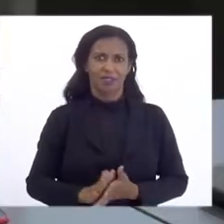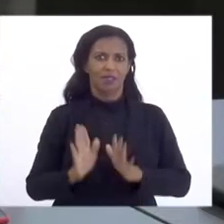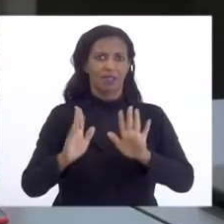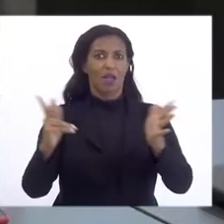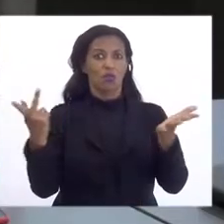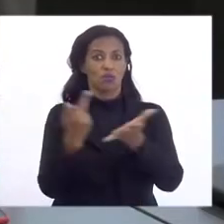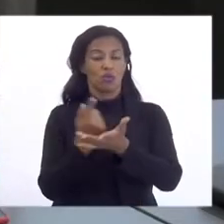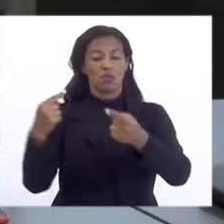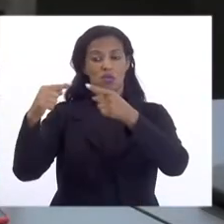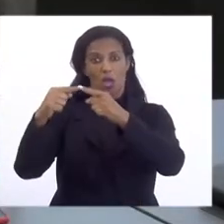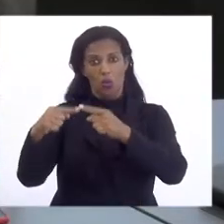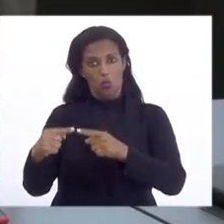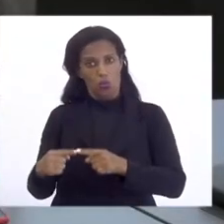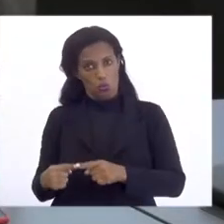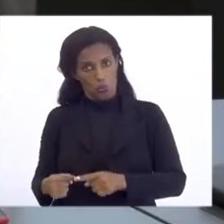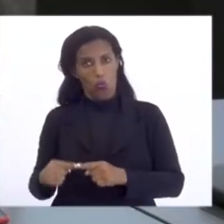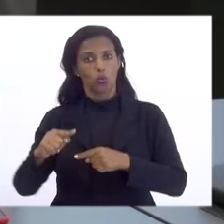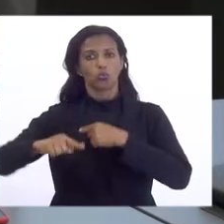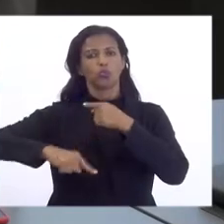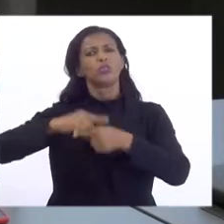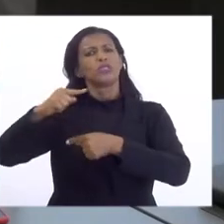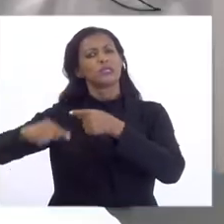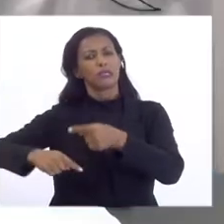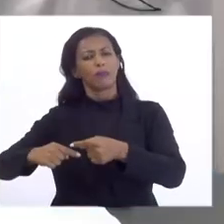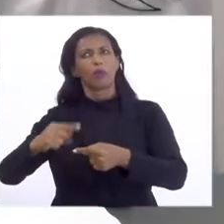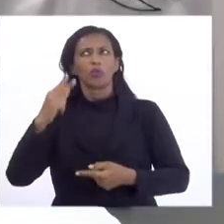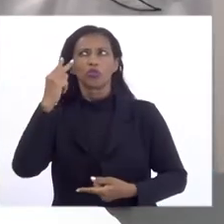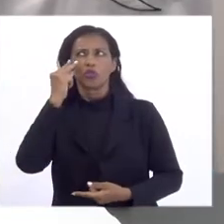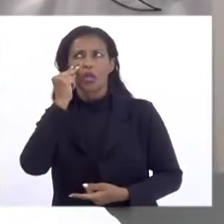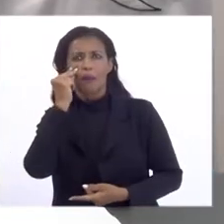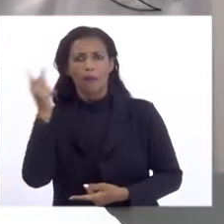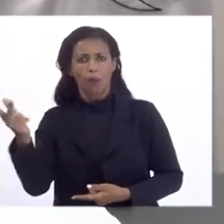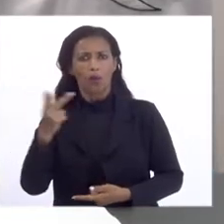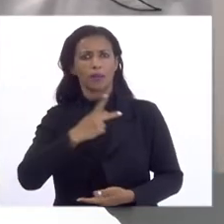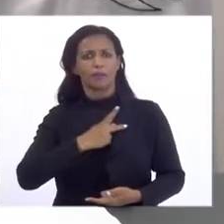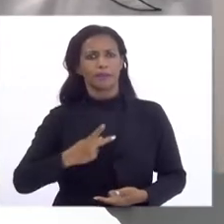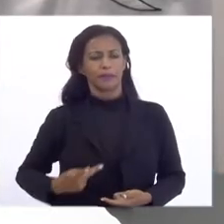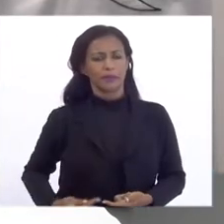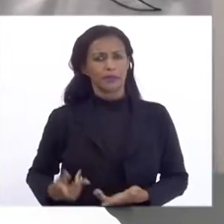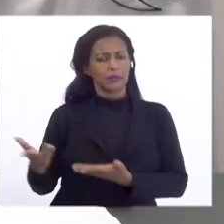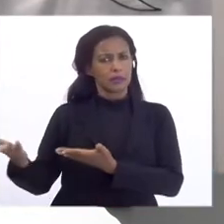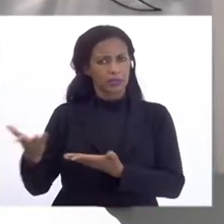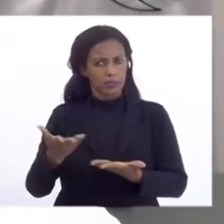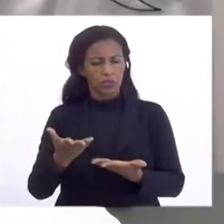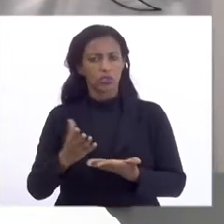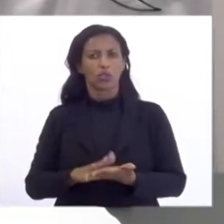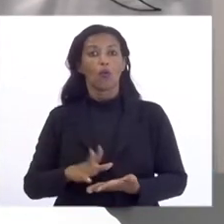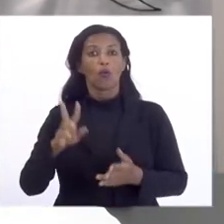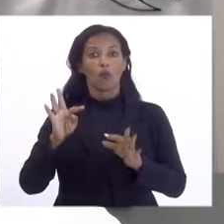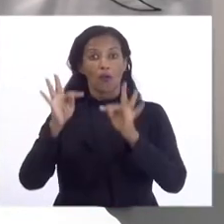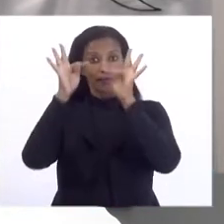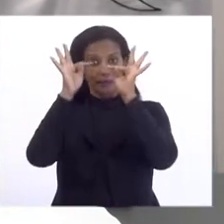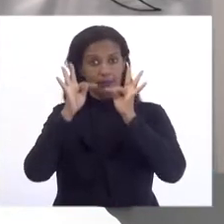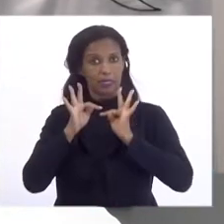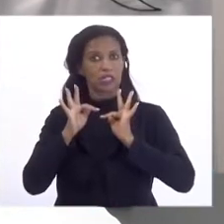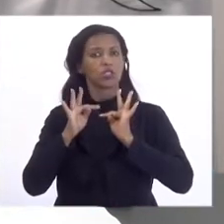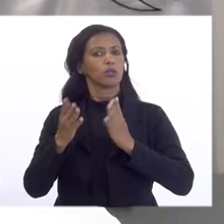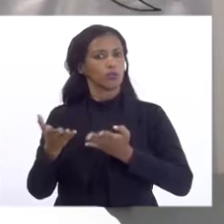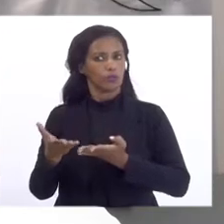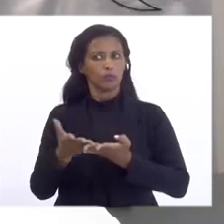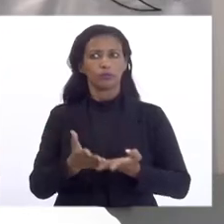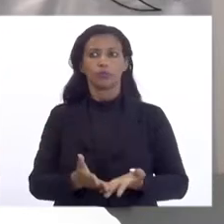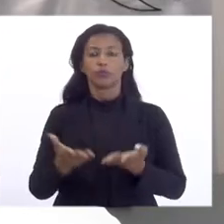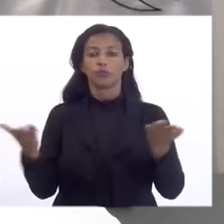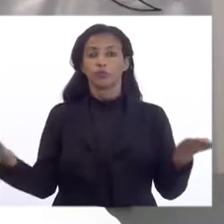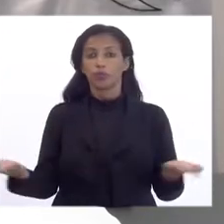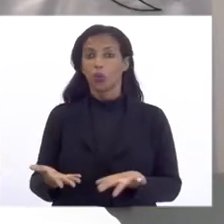esse acordo. Depois, acho que a deputada Mônica presidindo foi testemunha dessa questão.